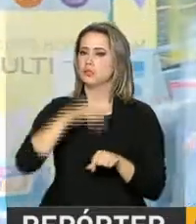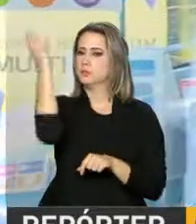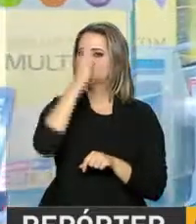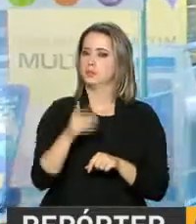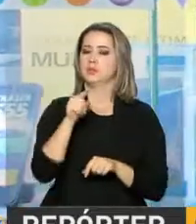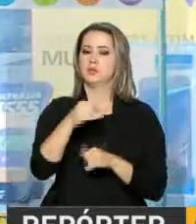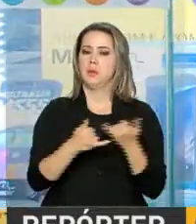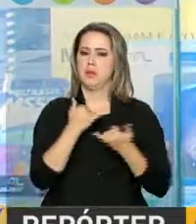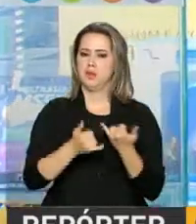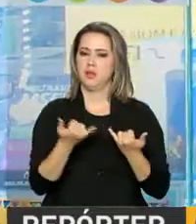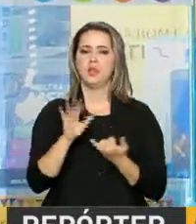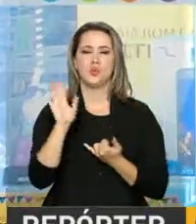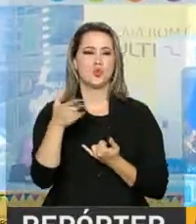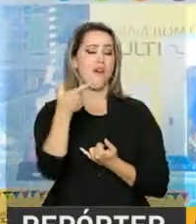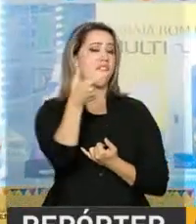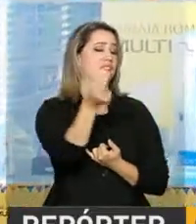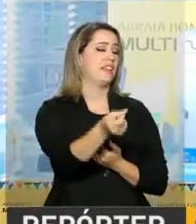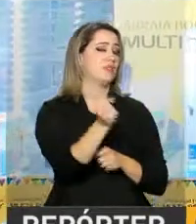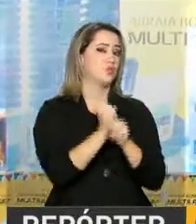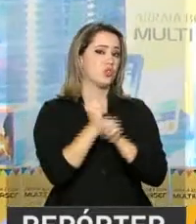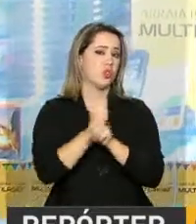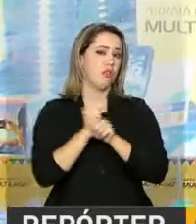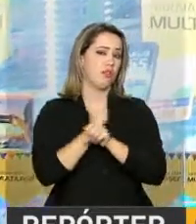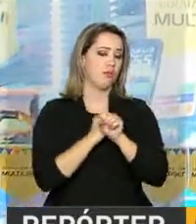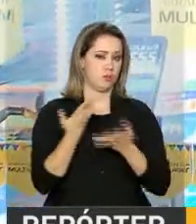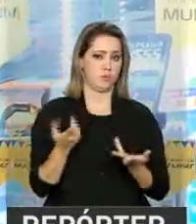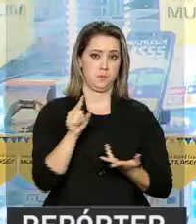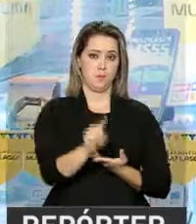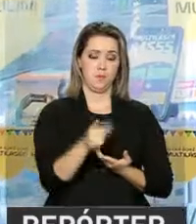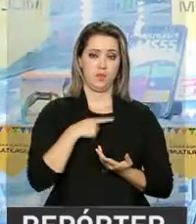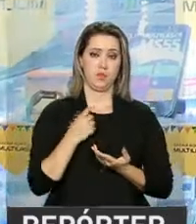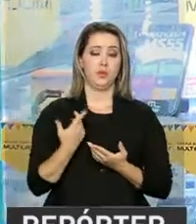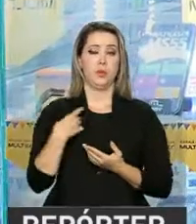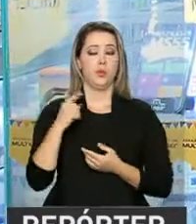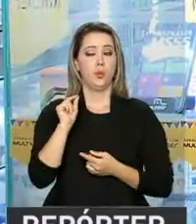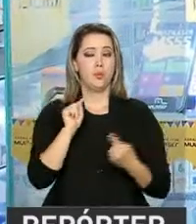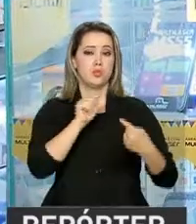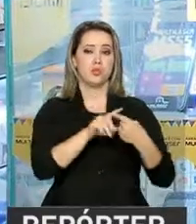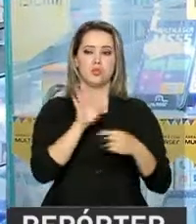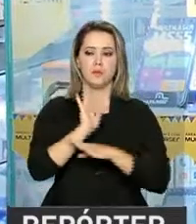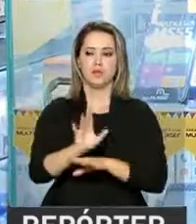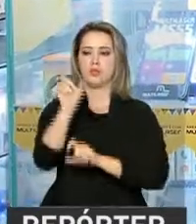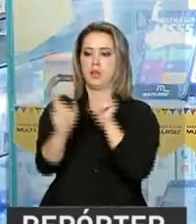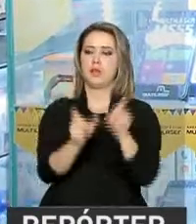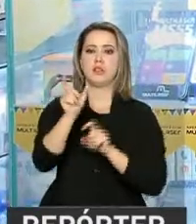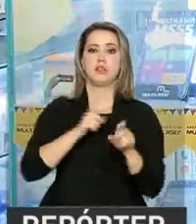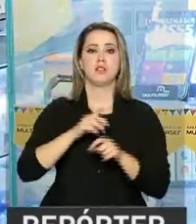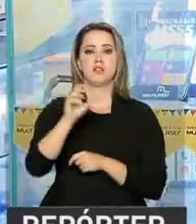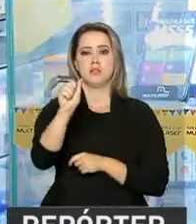brinquedo não é novidade ele foi inventado há duas décadas com o propósito de ajudar crianças com